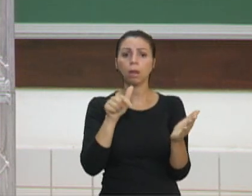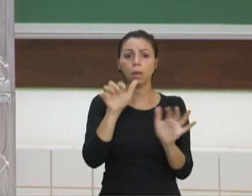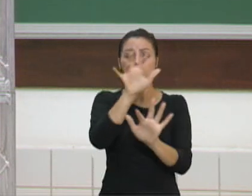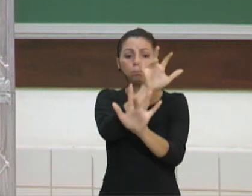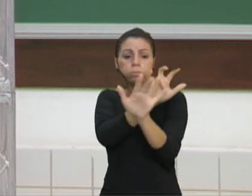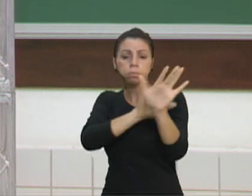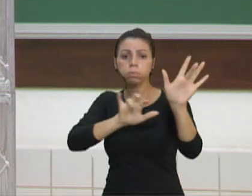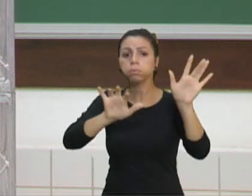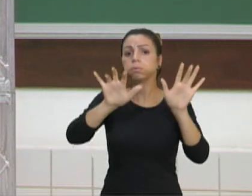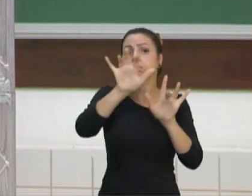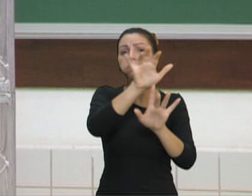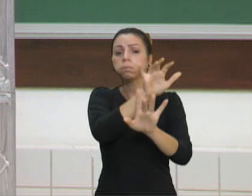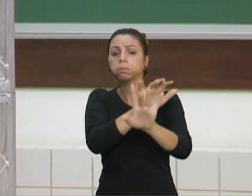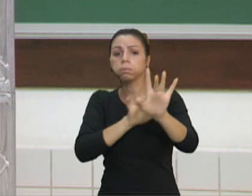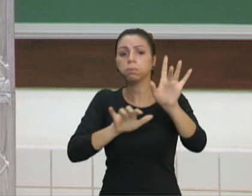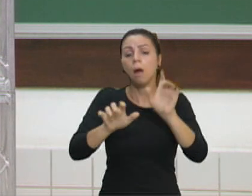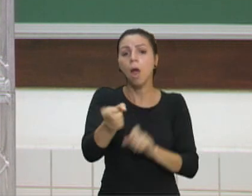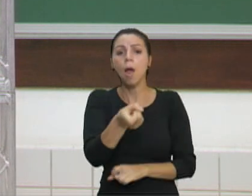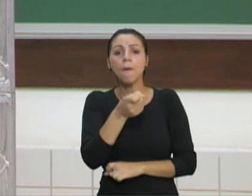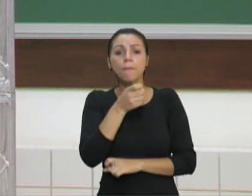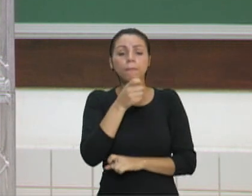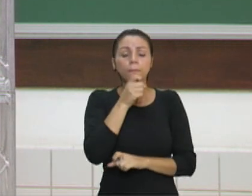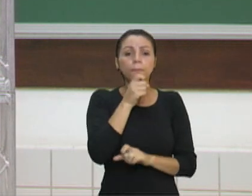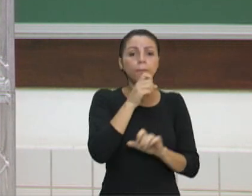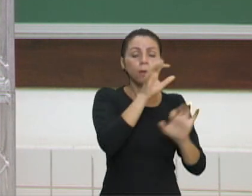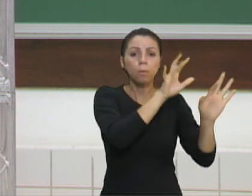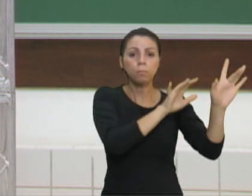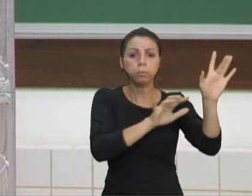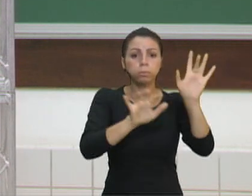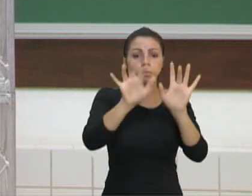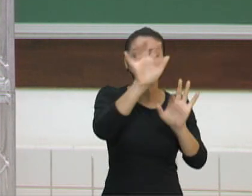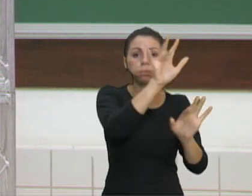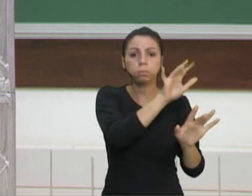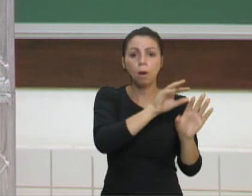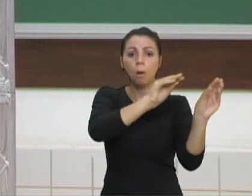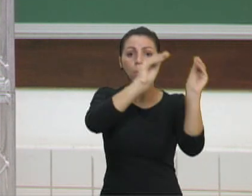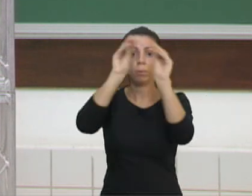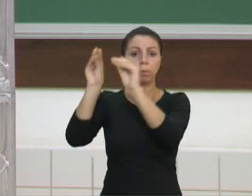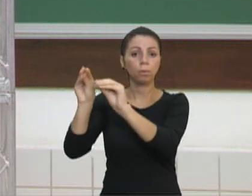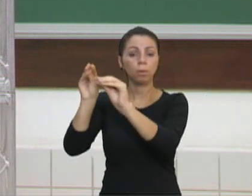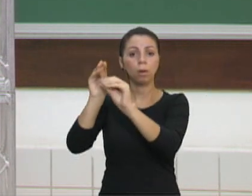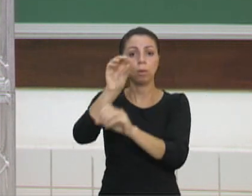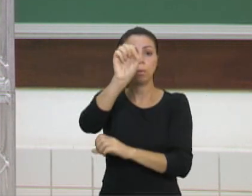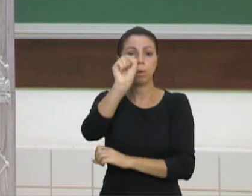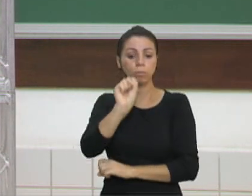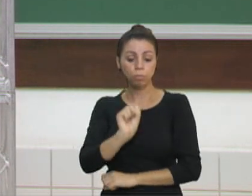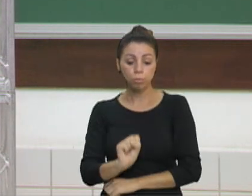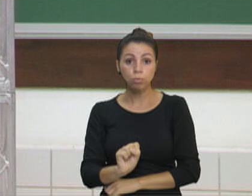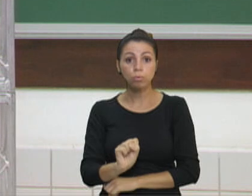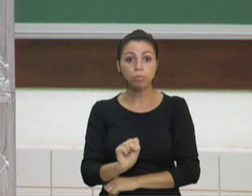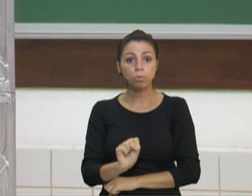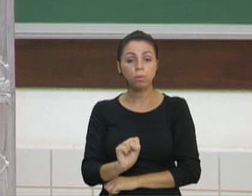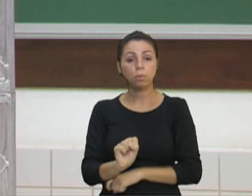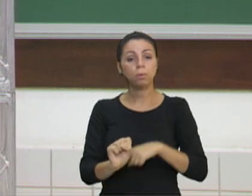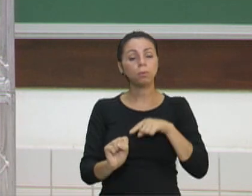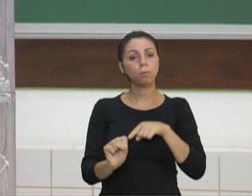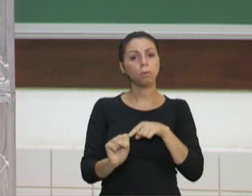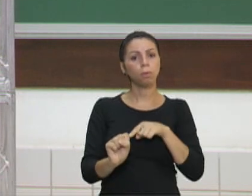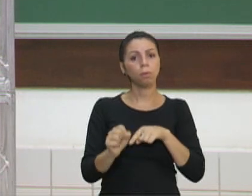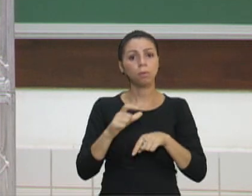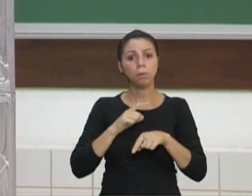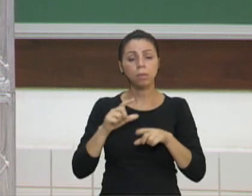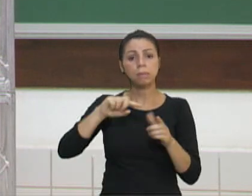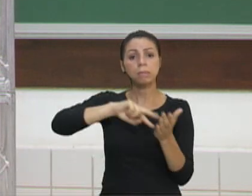se deslocando em direção ao sul. O que significa isso? Significa que tem uma massa, uma grande quantidade de